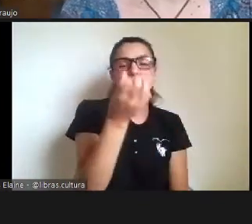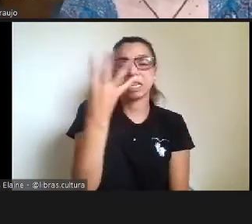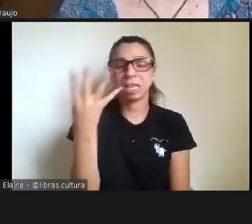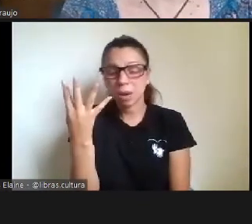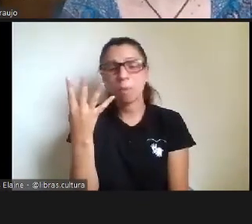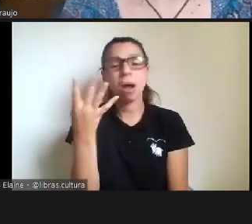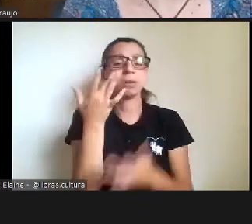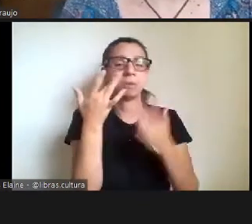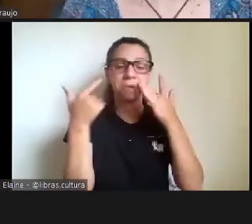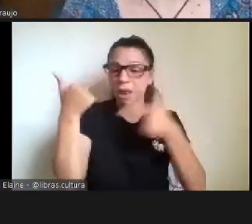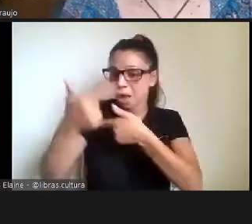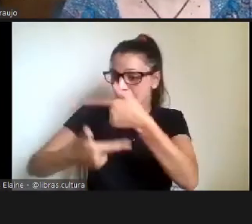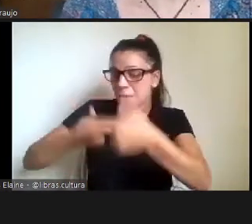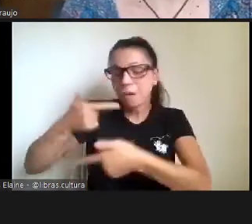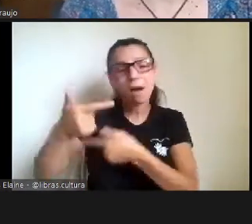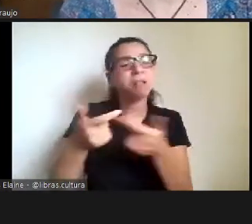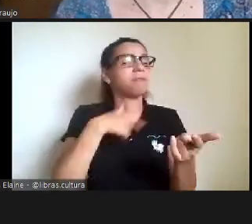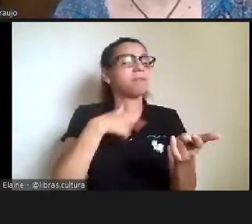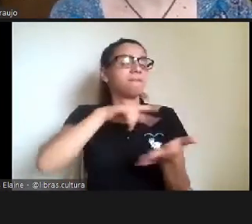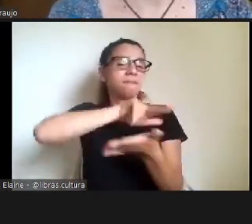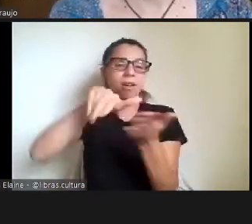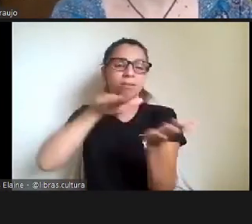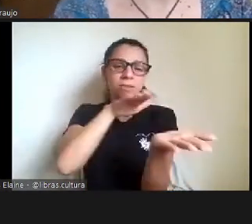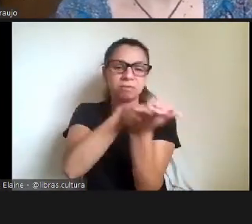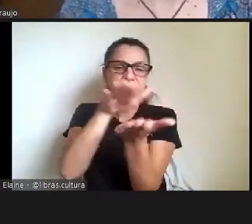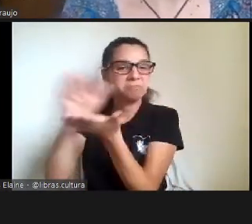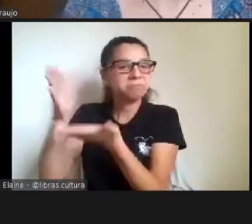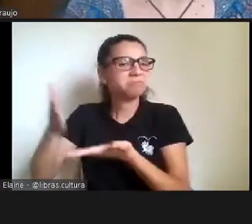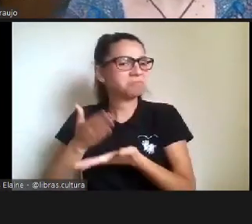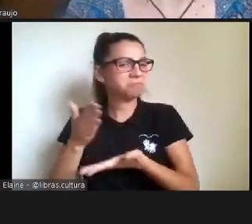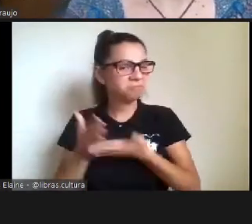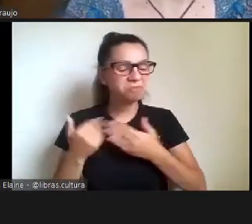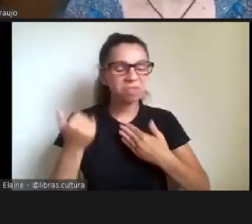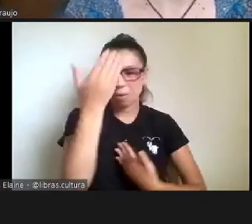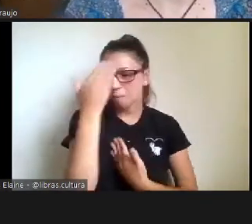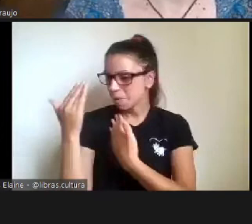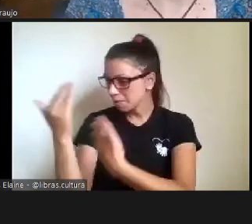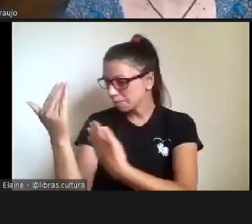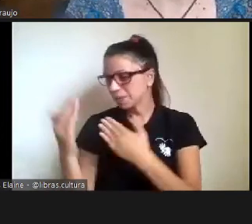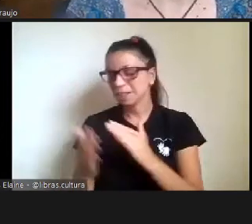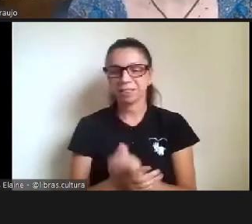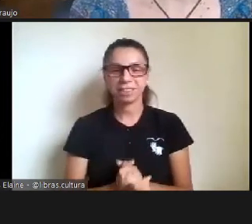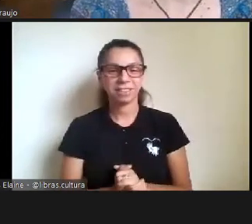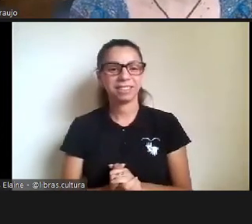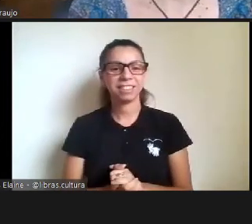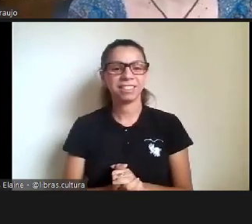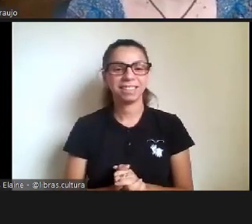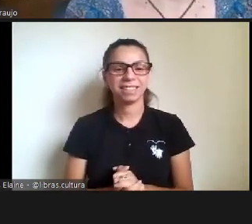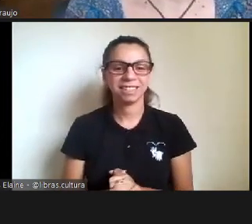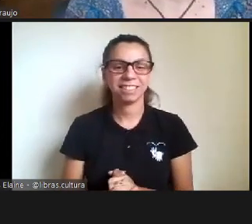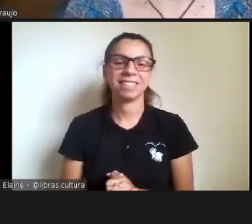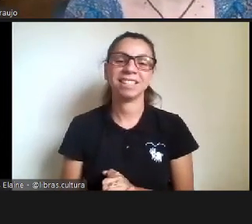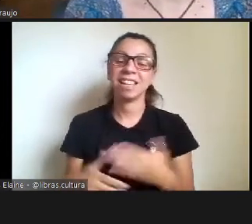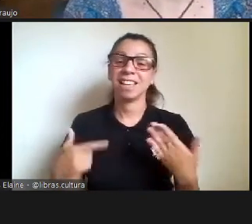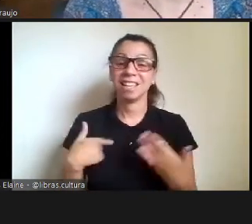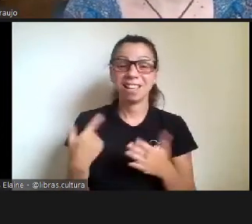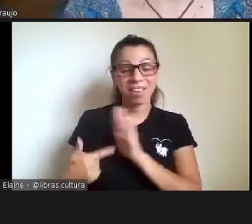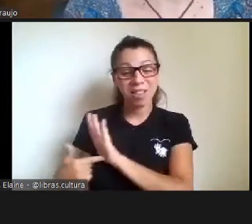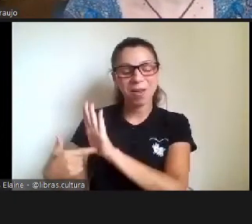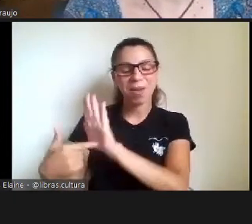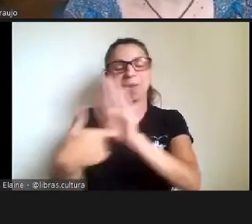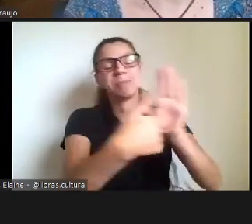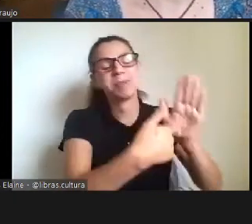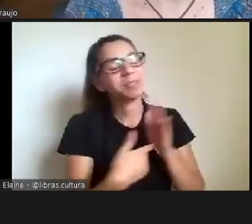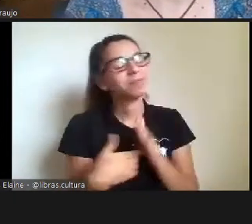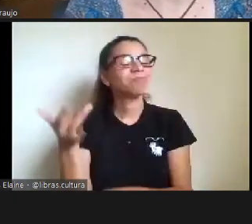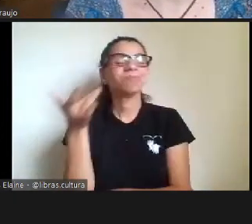Prazer, César, uma honra também te receber aqui. Obrigado, viu? Participar dessa mostra que está uma delícia de